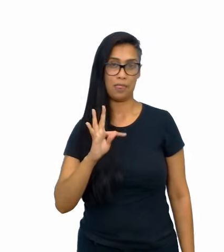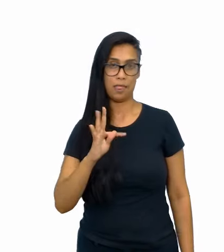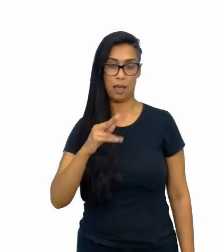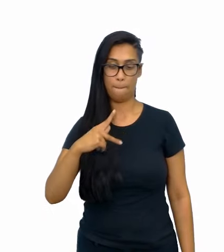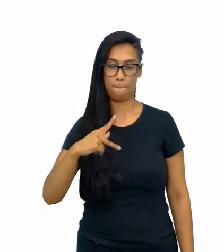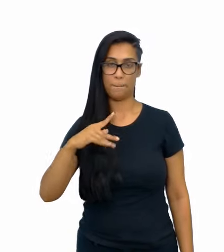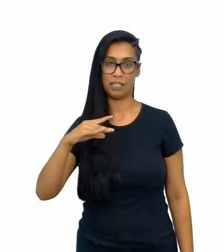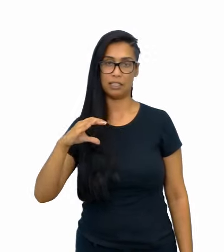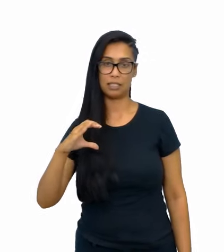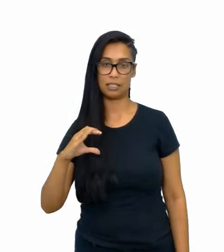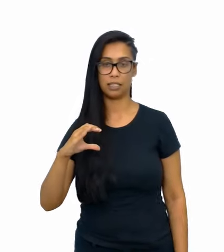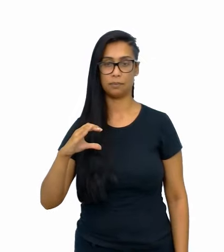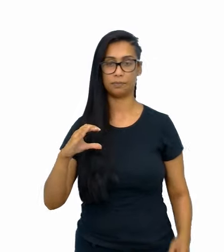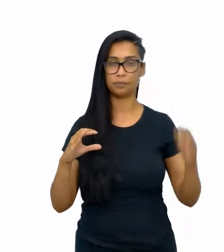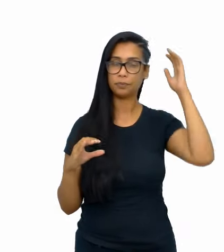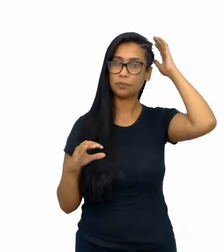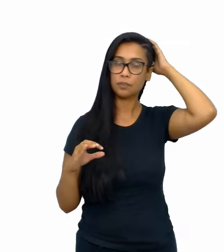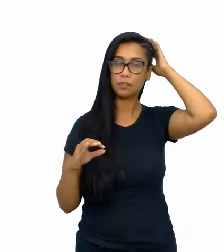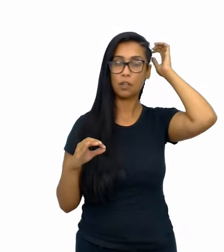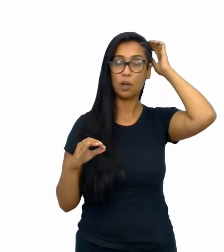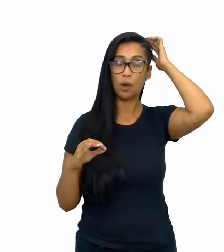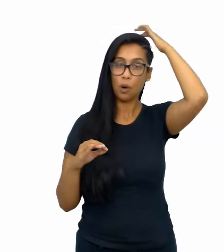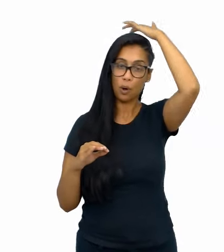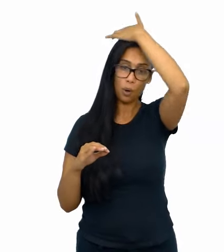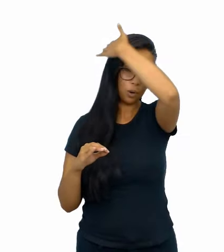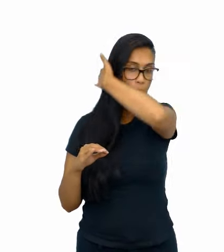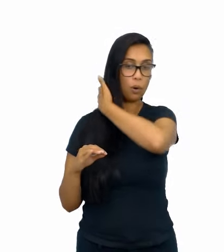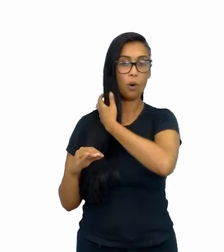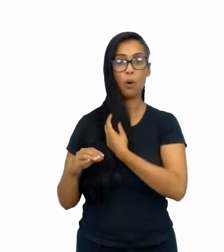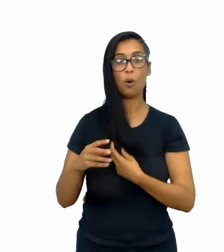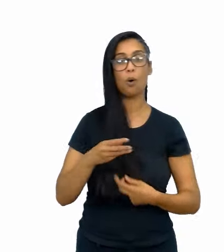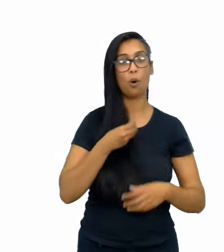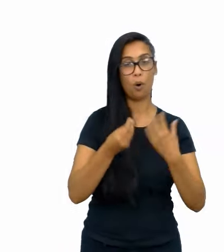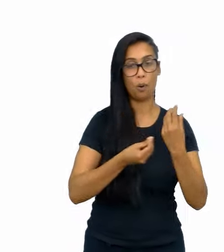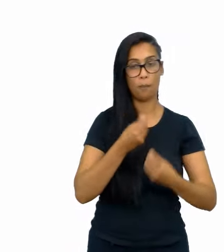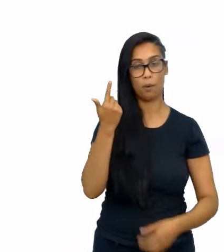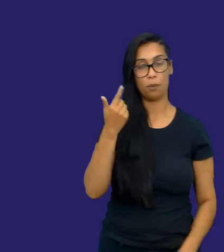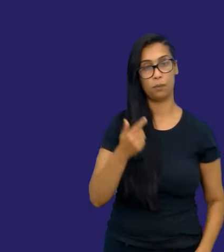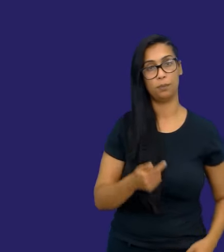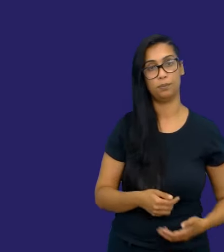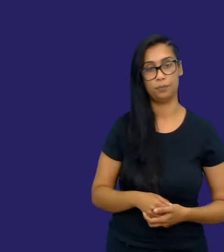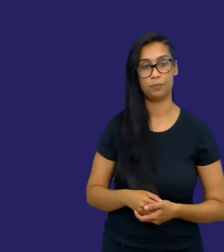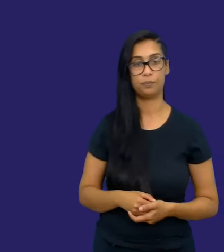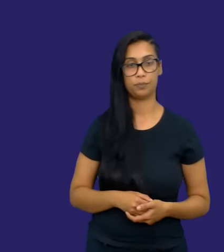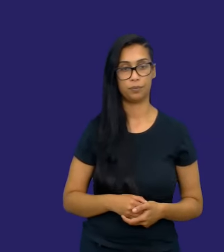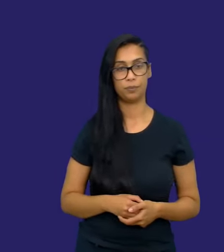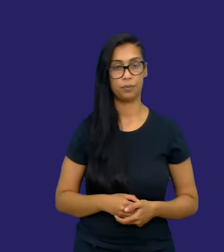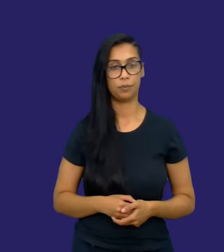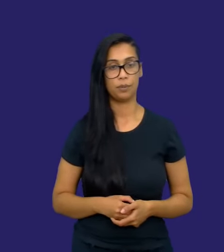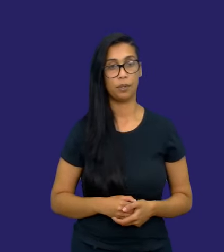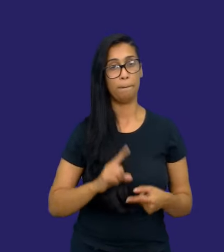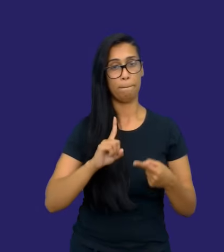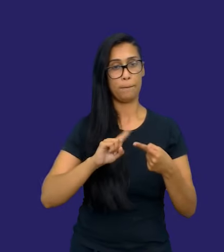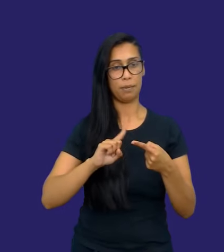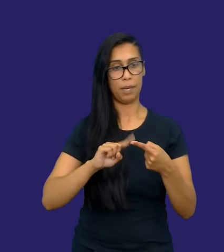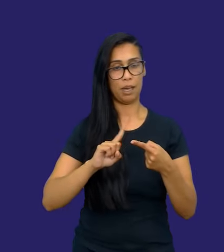desdobramento deste momento de agora. Vamos em frente. Então, a